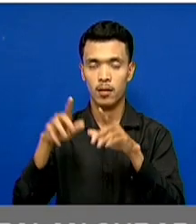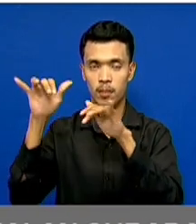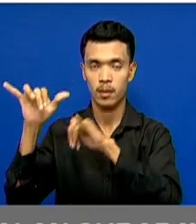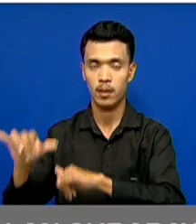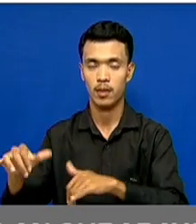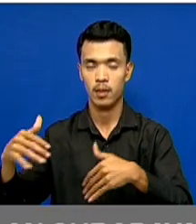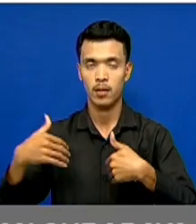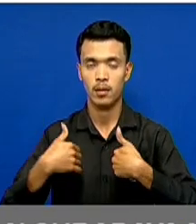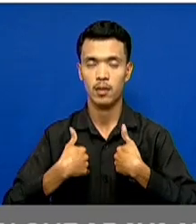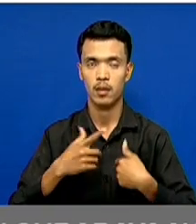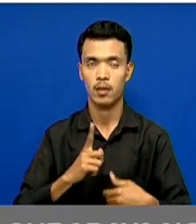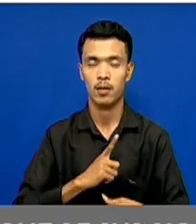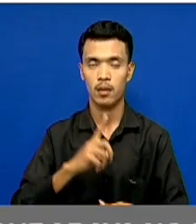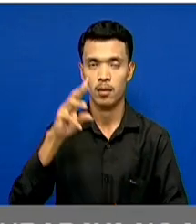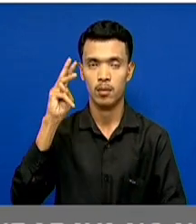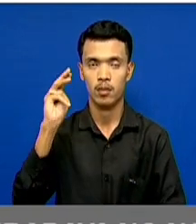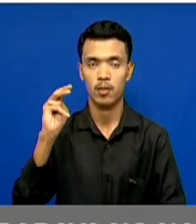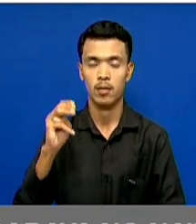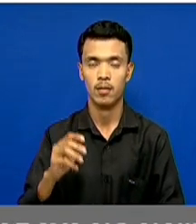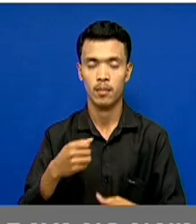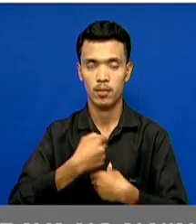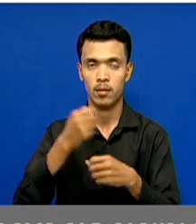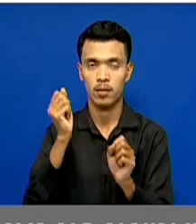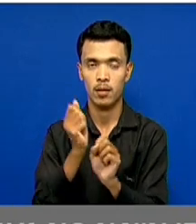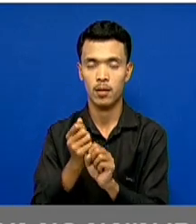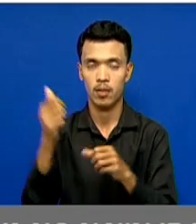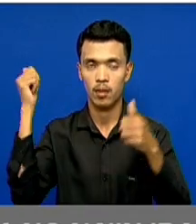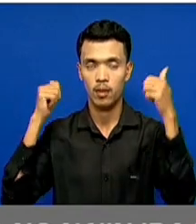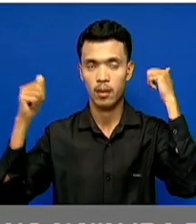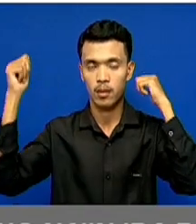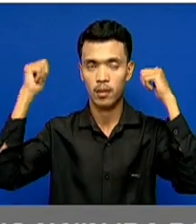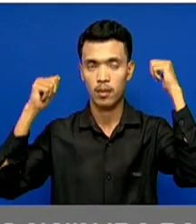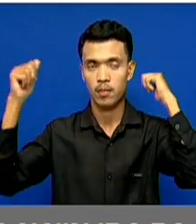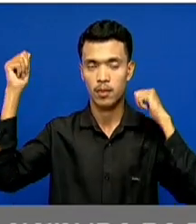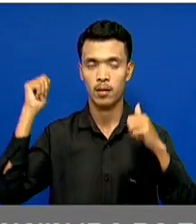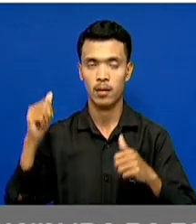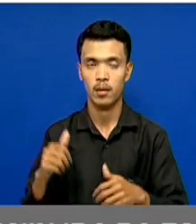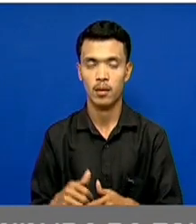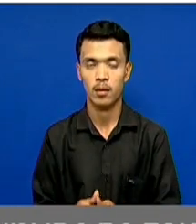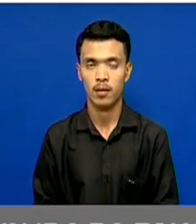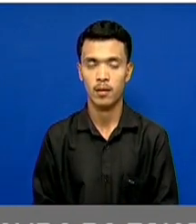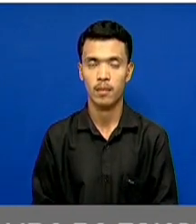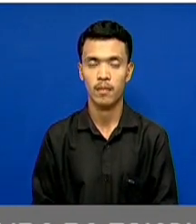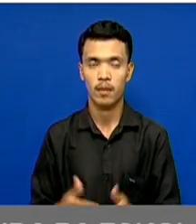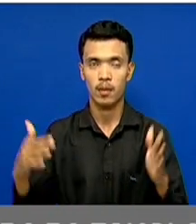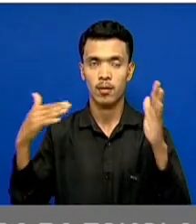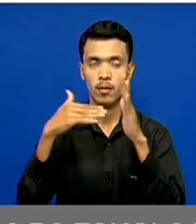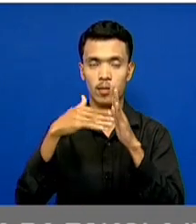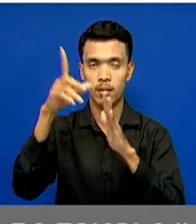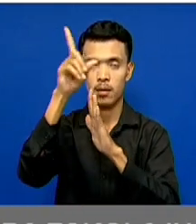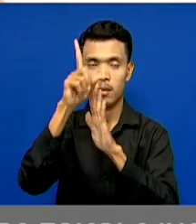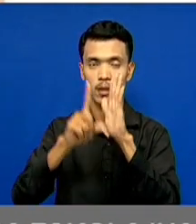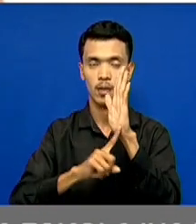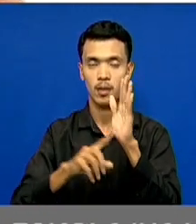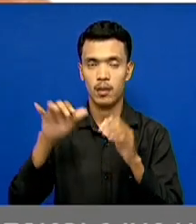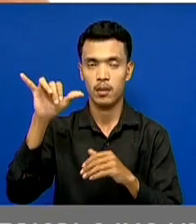Parque Nacional se halau atividade ilegal contra lei